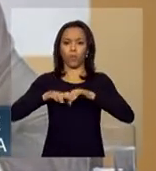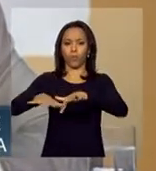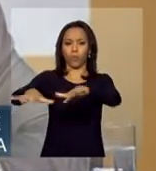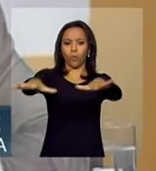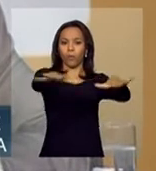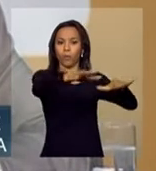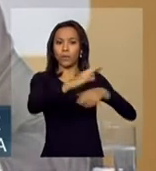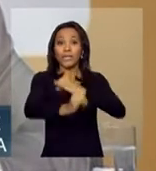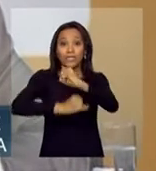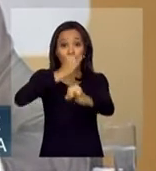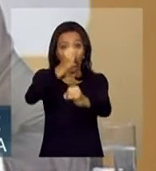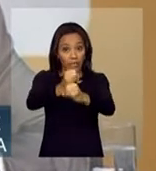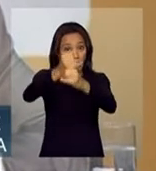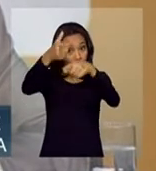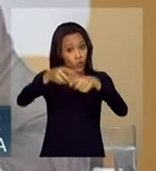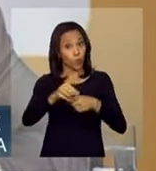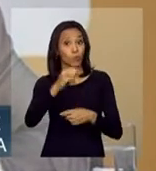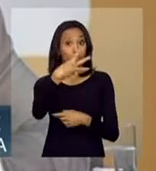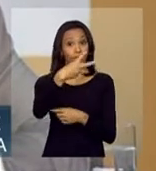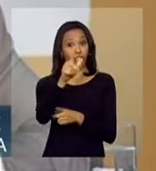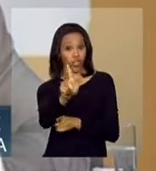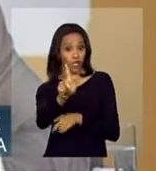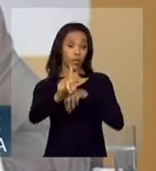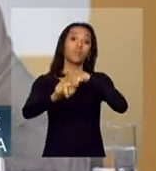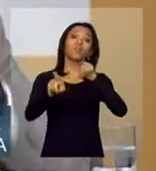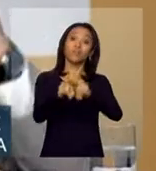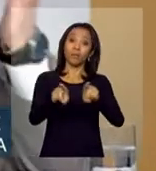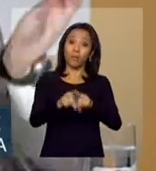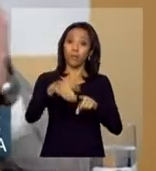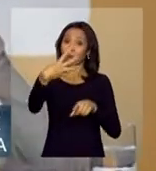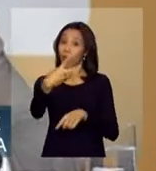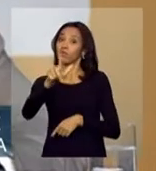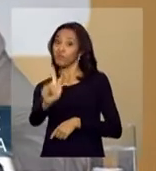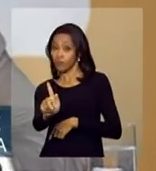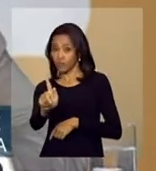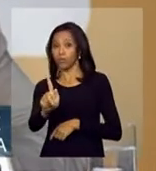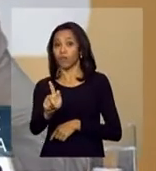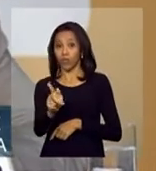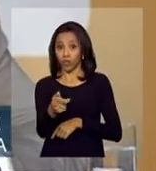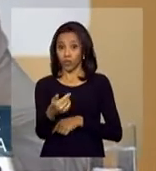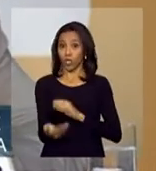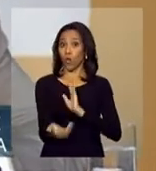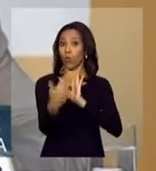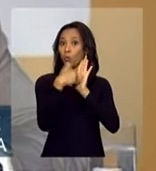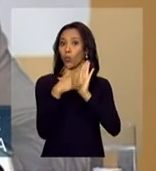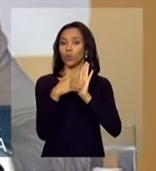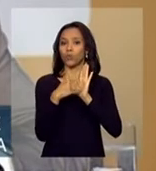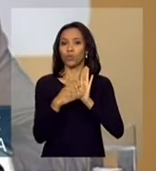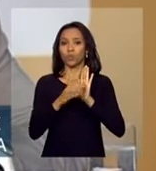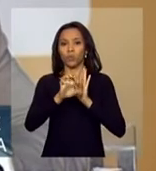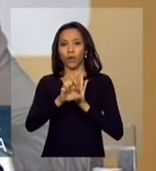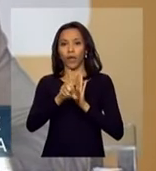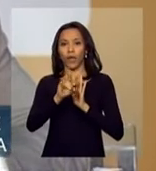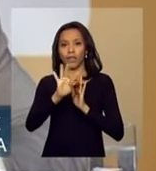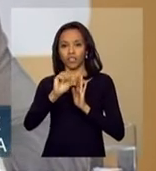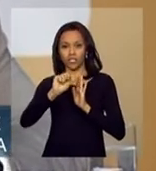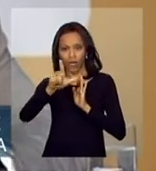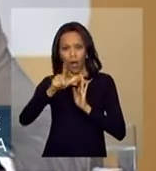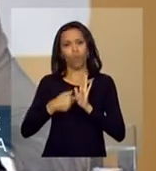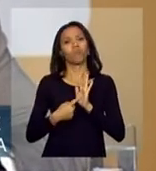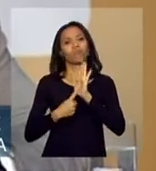ela tem que atender tanto com 3G quanto com 4G. Devido ao edital de 4G, já previa essa cobertura